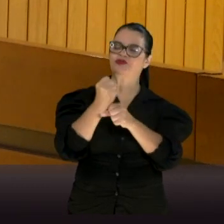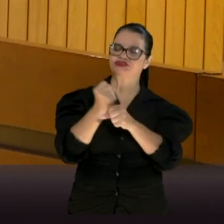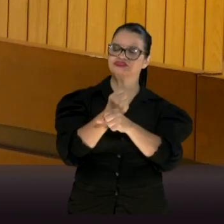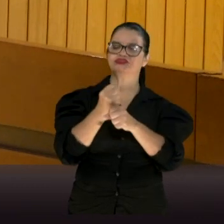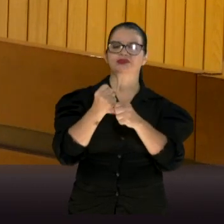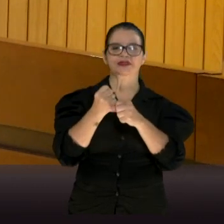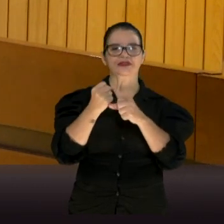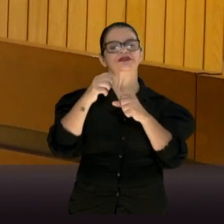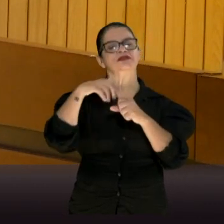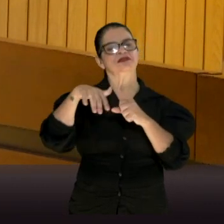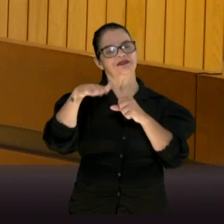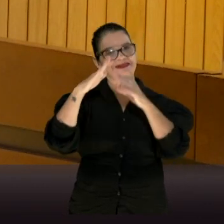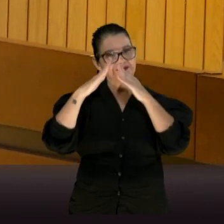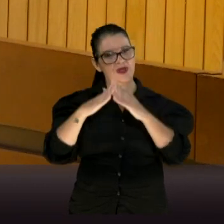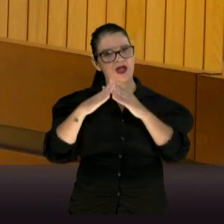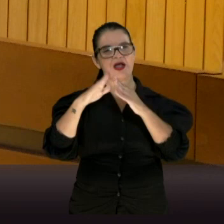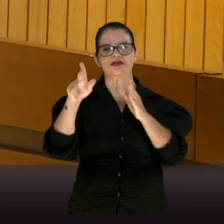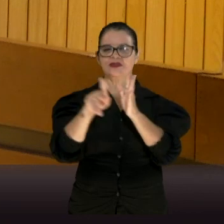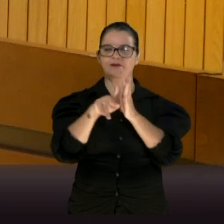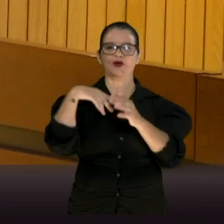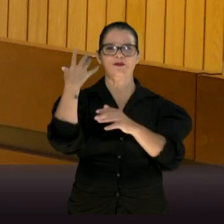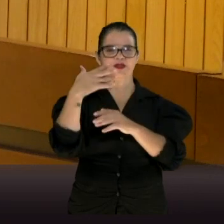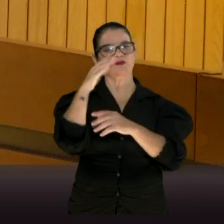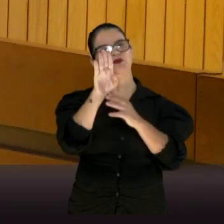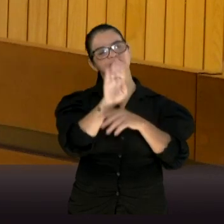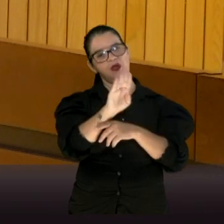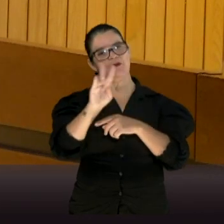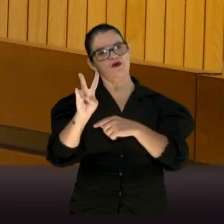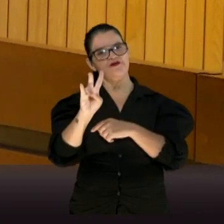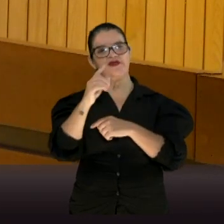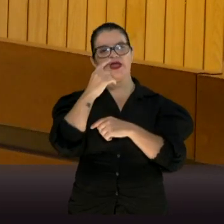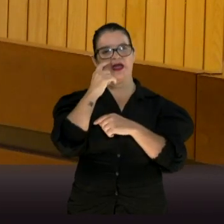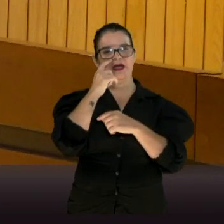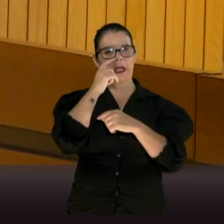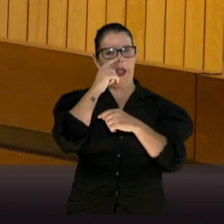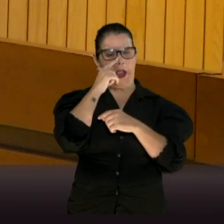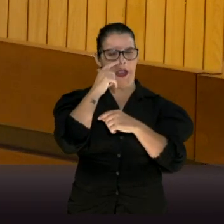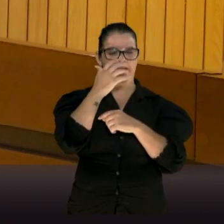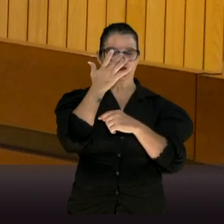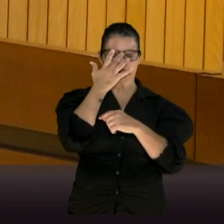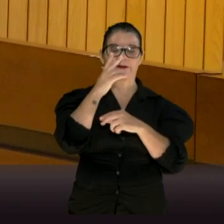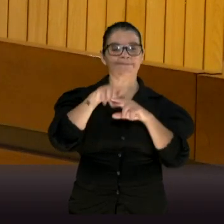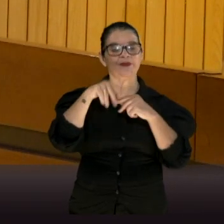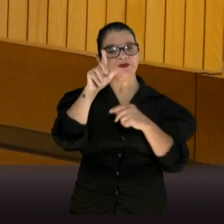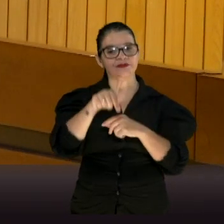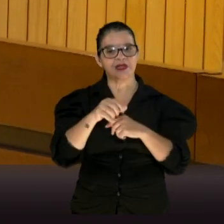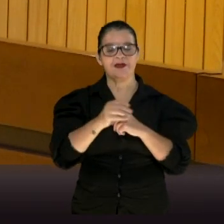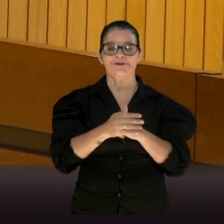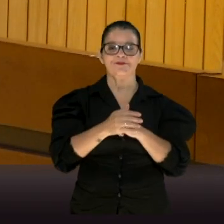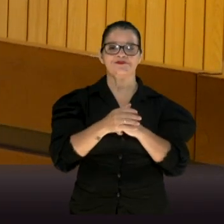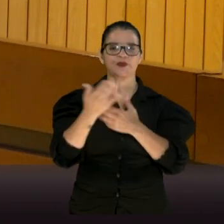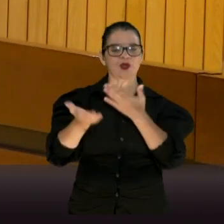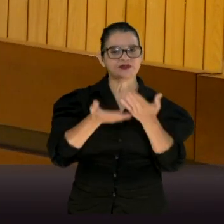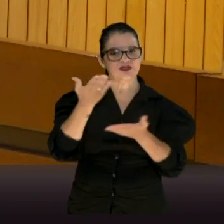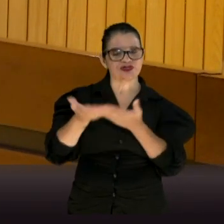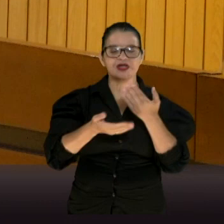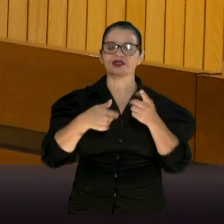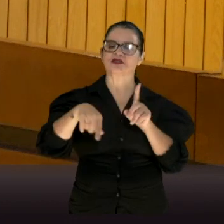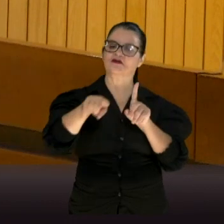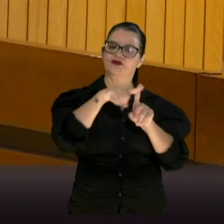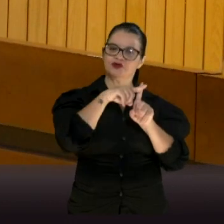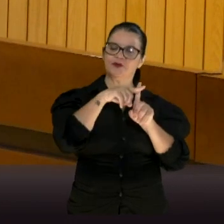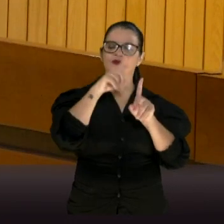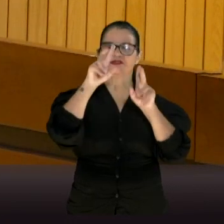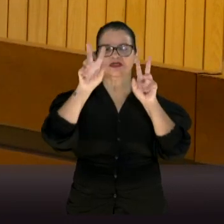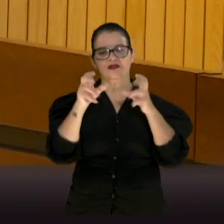banda de música lá em Boa Viagem, né? Pois é. Então, umas tratativas muito positivas para